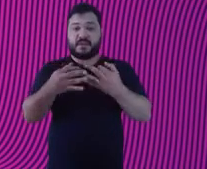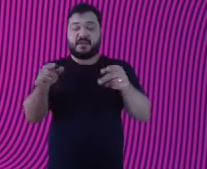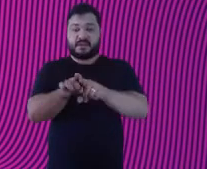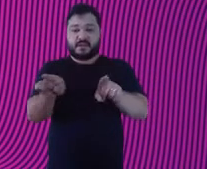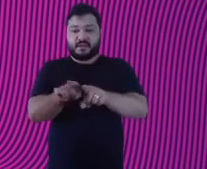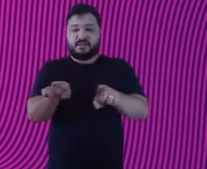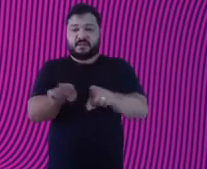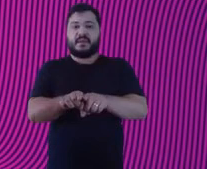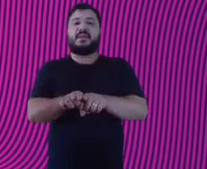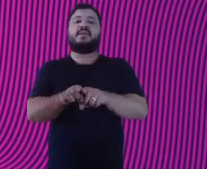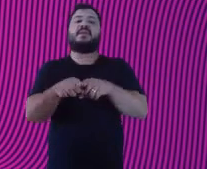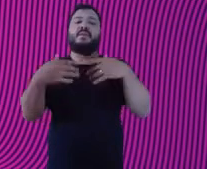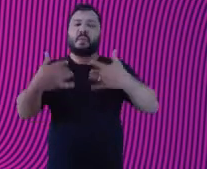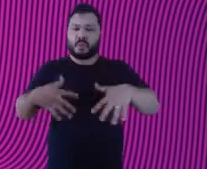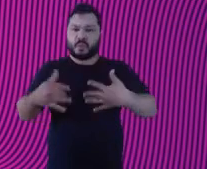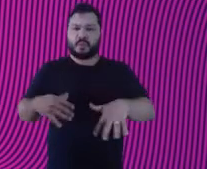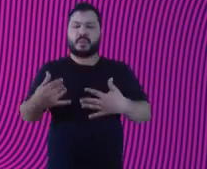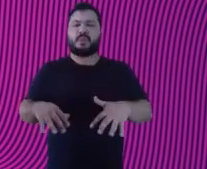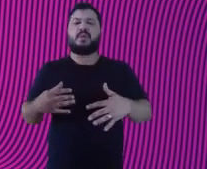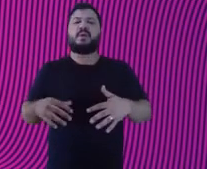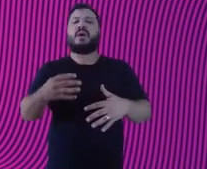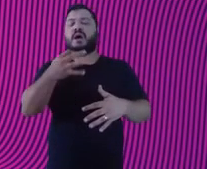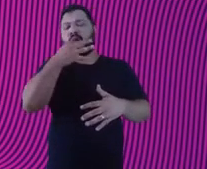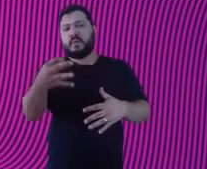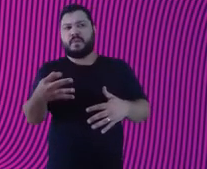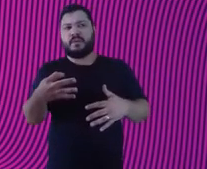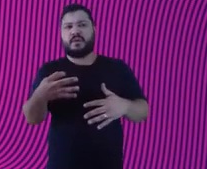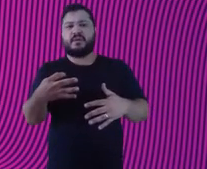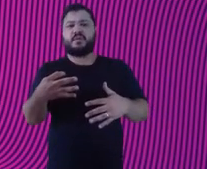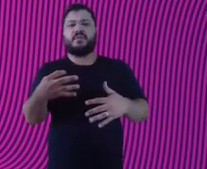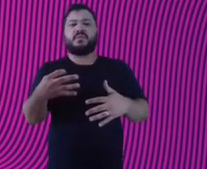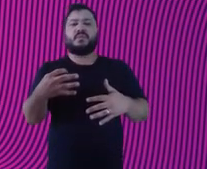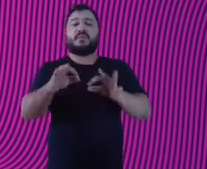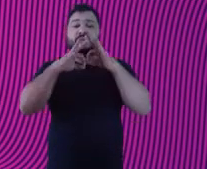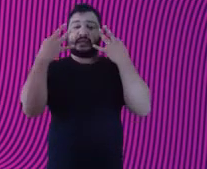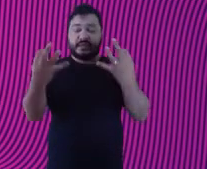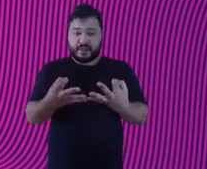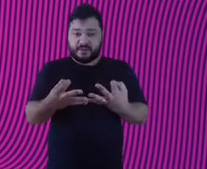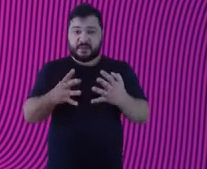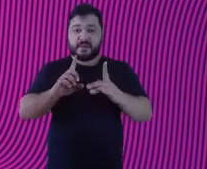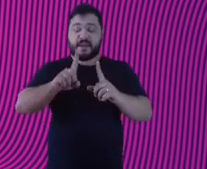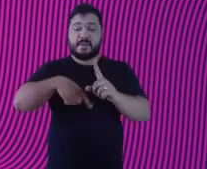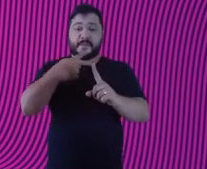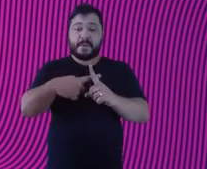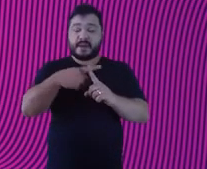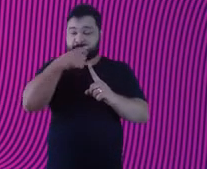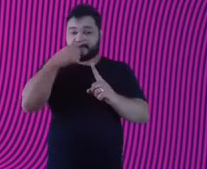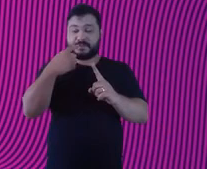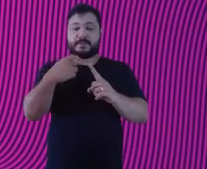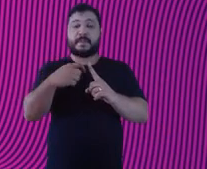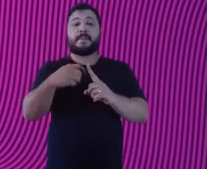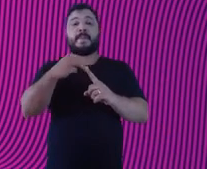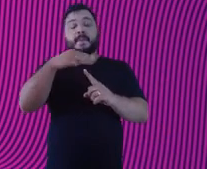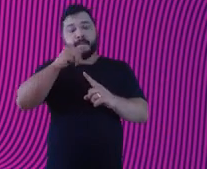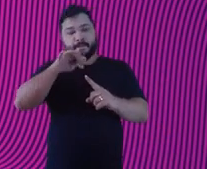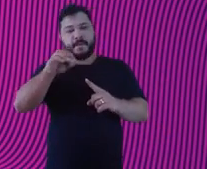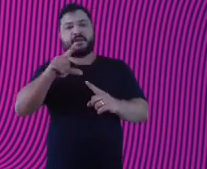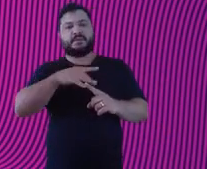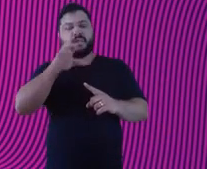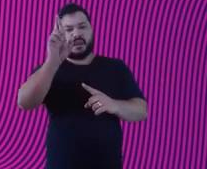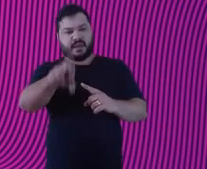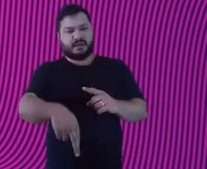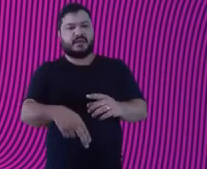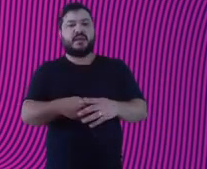levaria bastante em consideração a opinião da família, mas Márcio tem razão, a gente